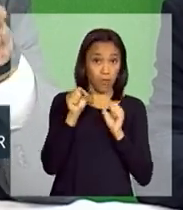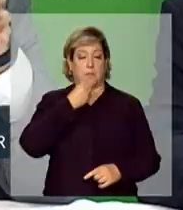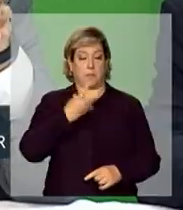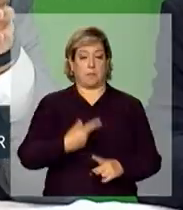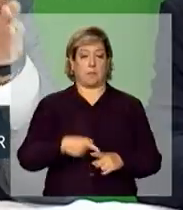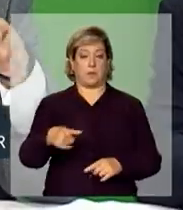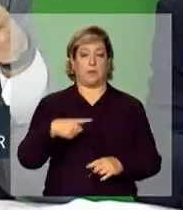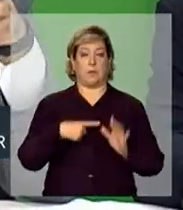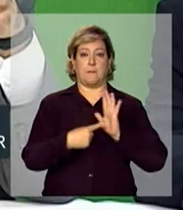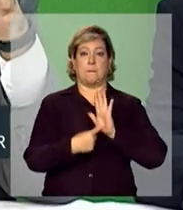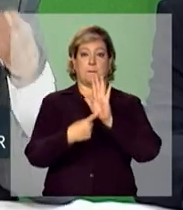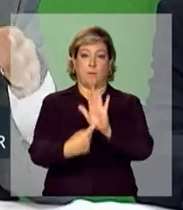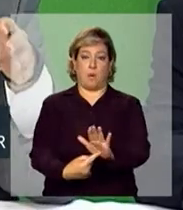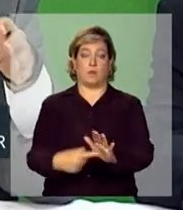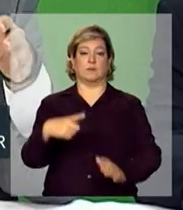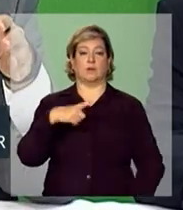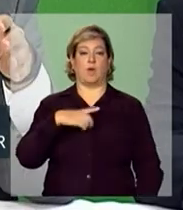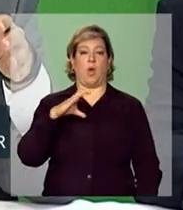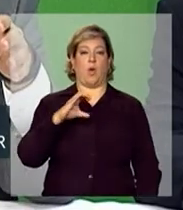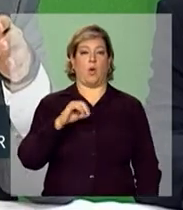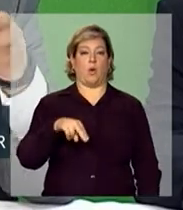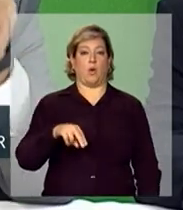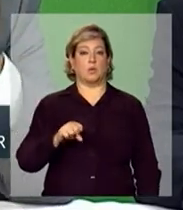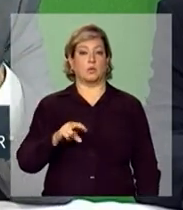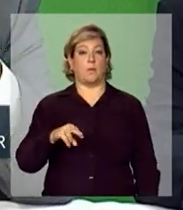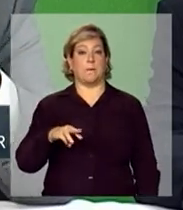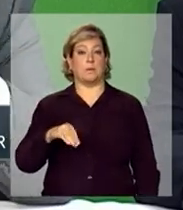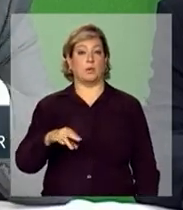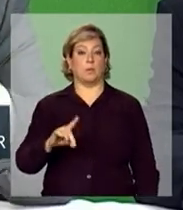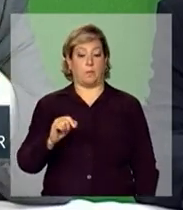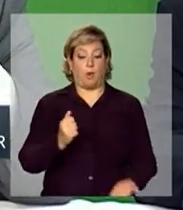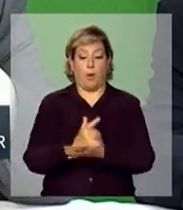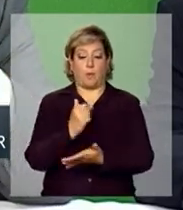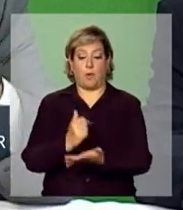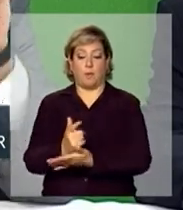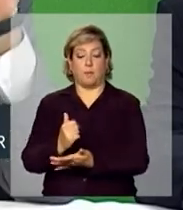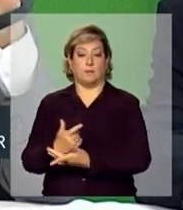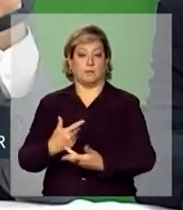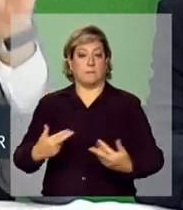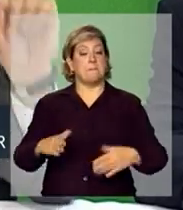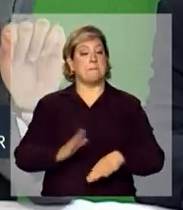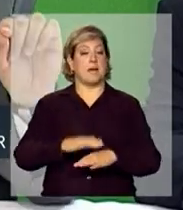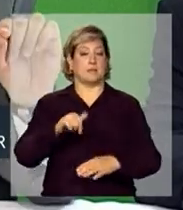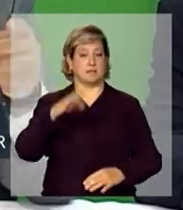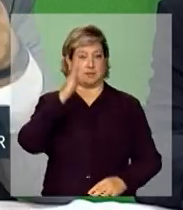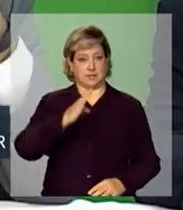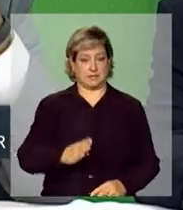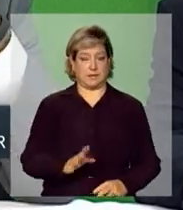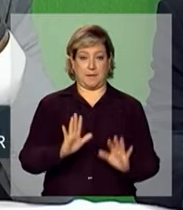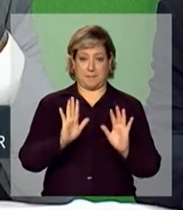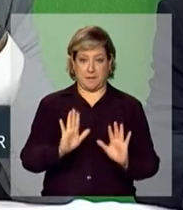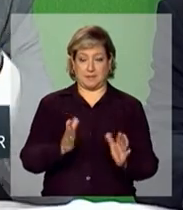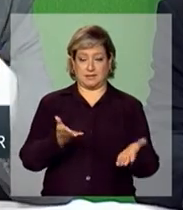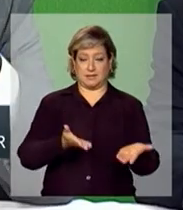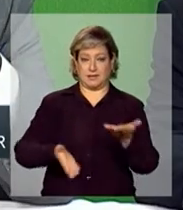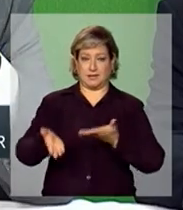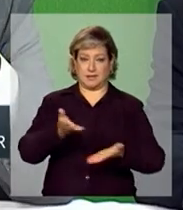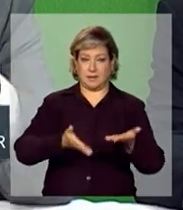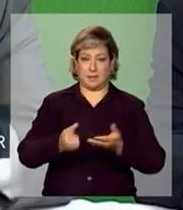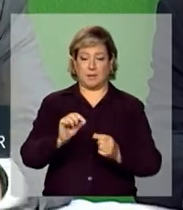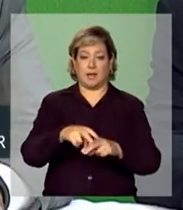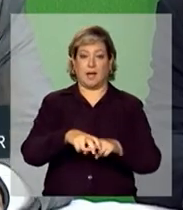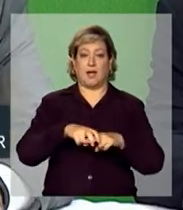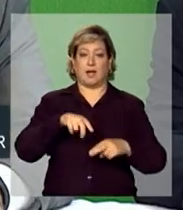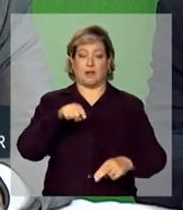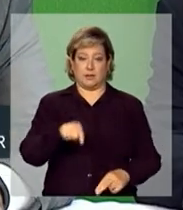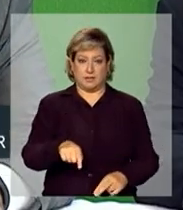que está se consumindo mais no Brasil mas é muito importante dar tratamento às causas a composição de